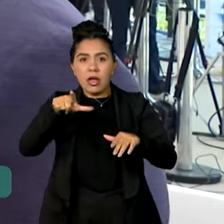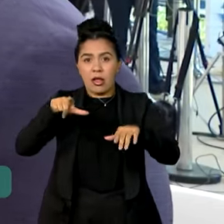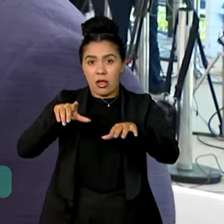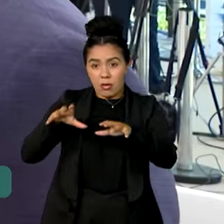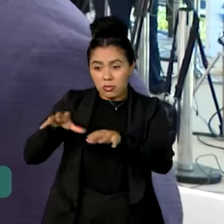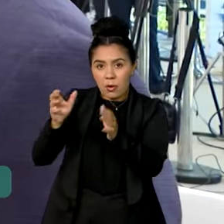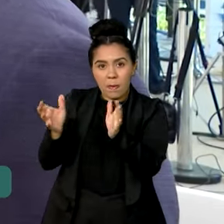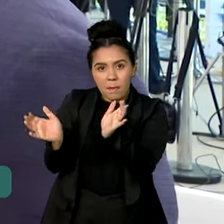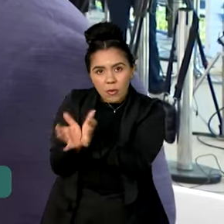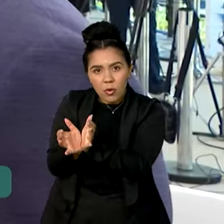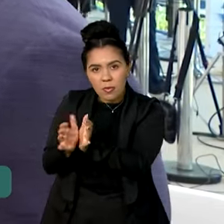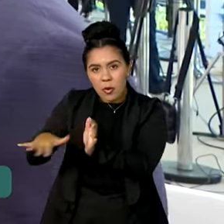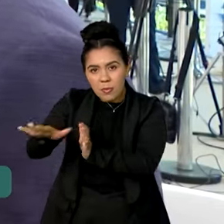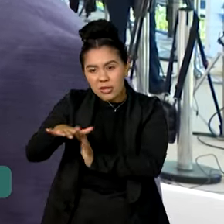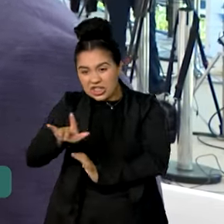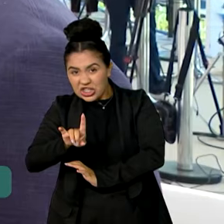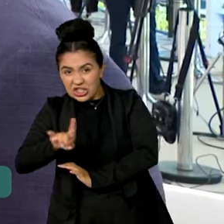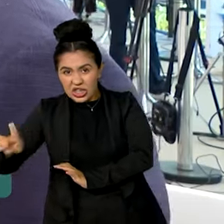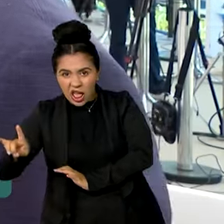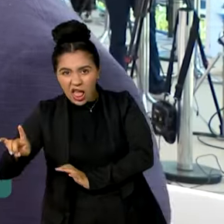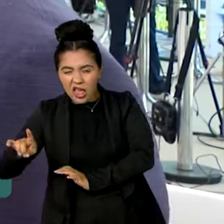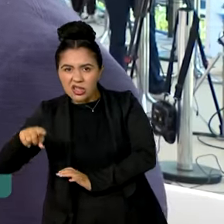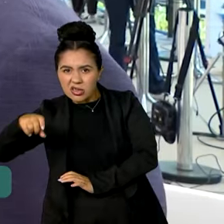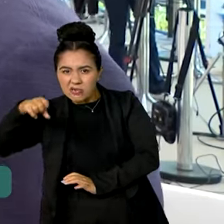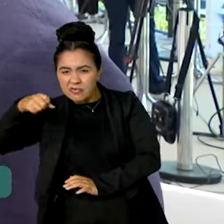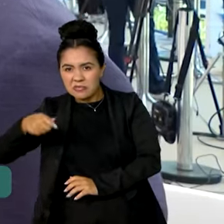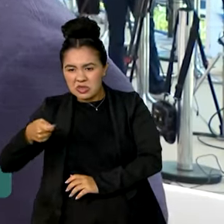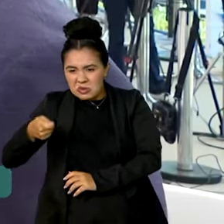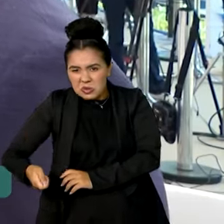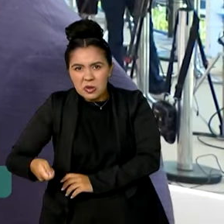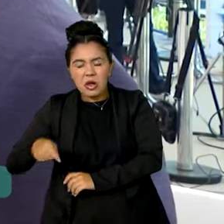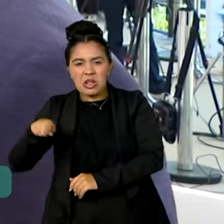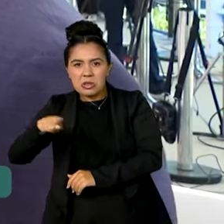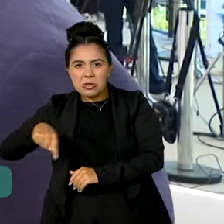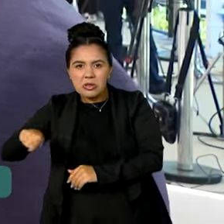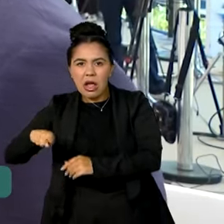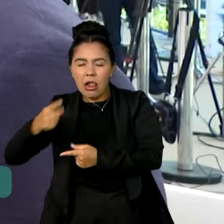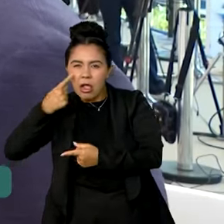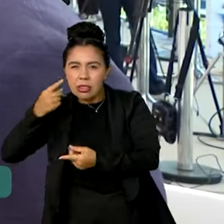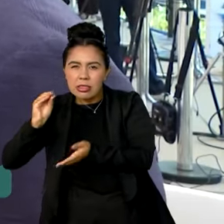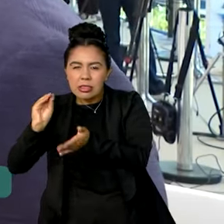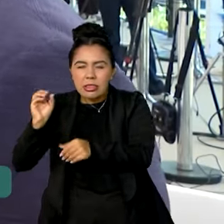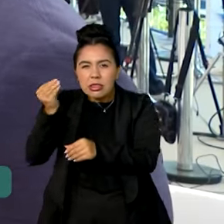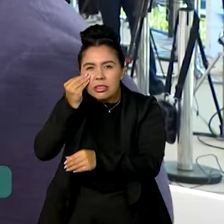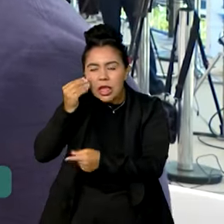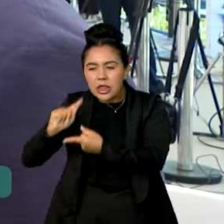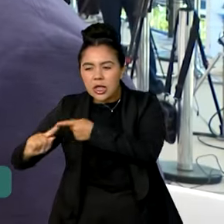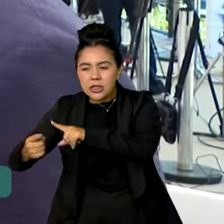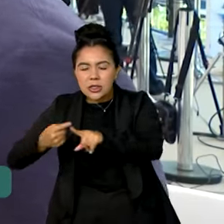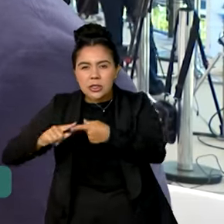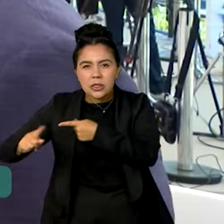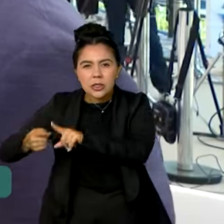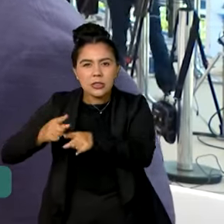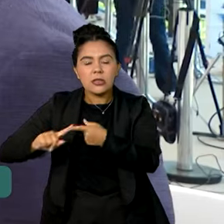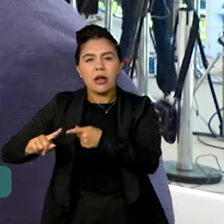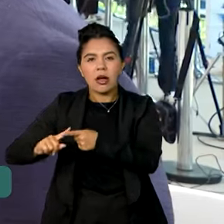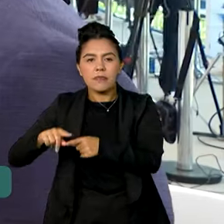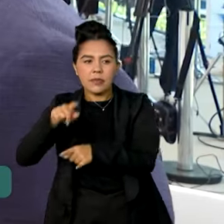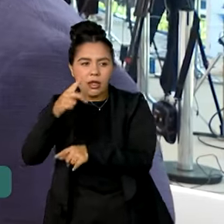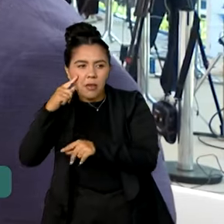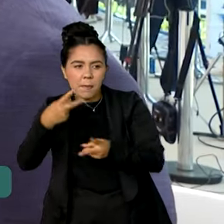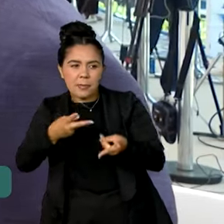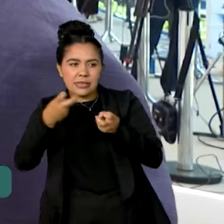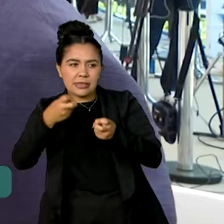organizações da extrema-direita que trabalham a desinformação como um método de disputa política, elas encontram um terreno fértil. A população está